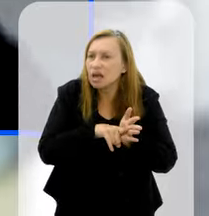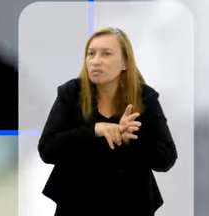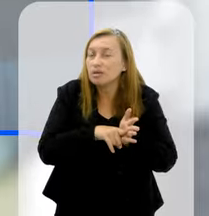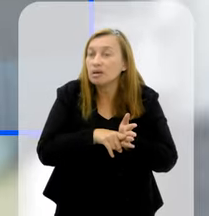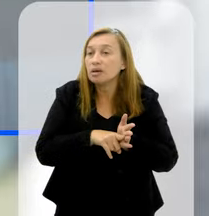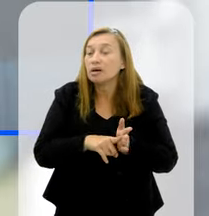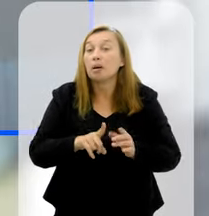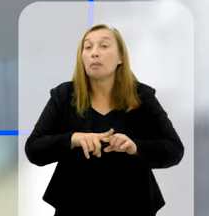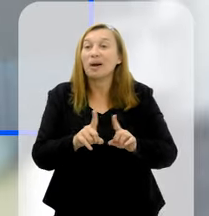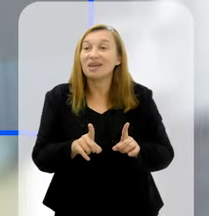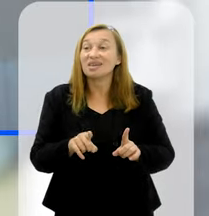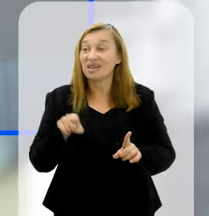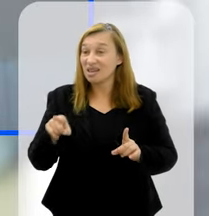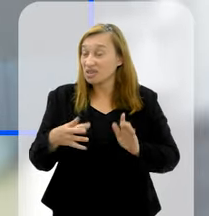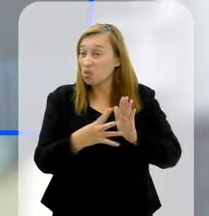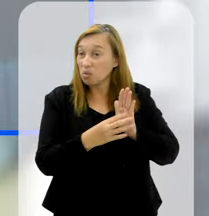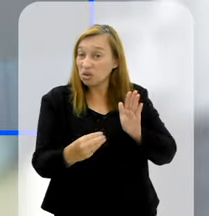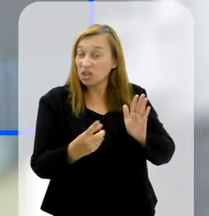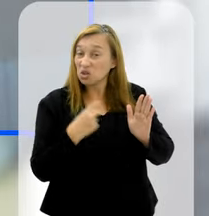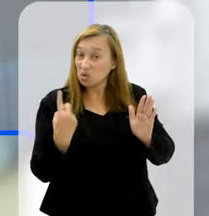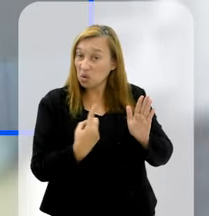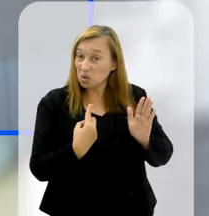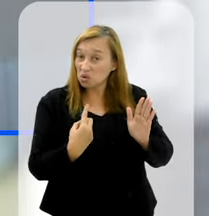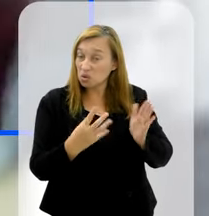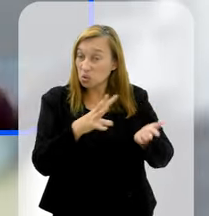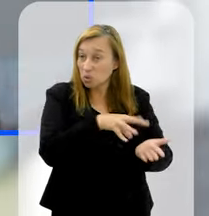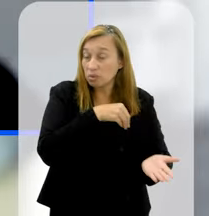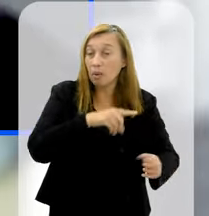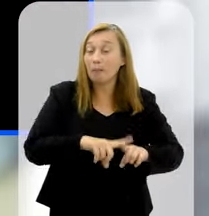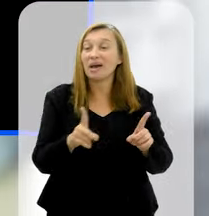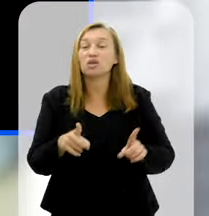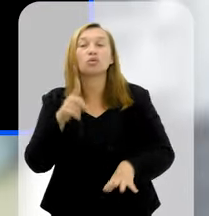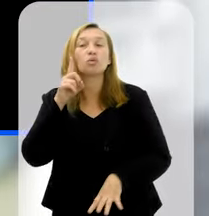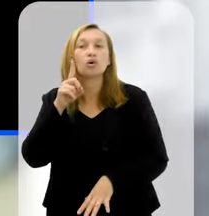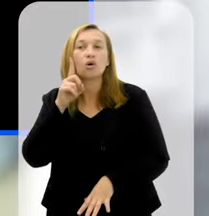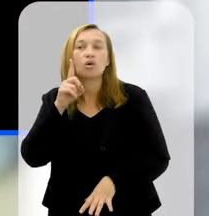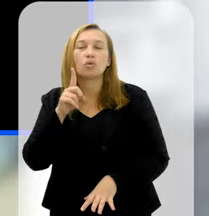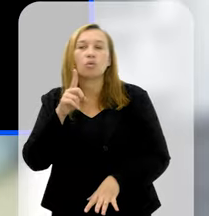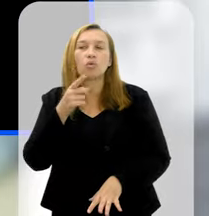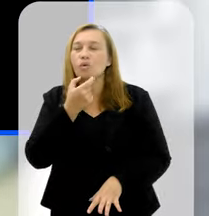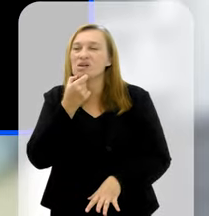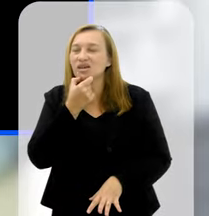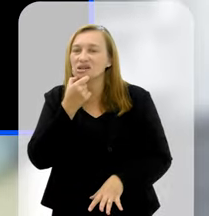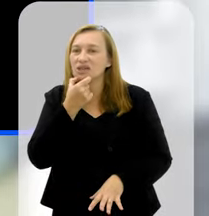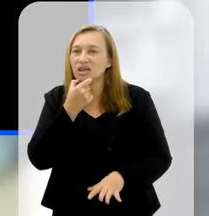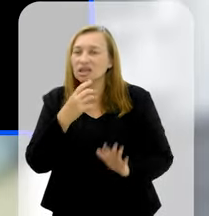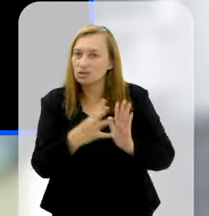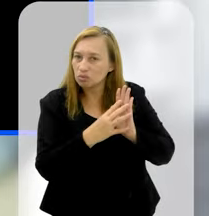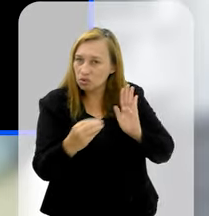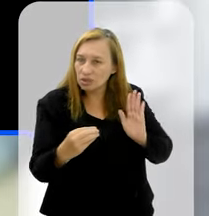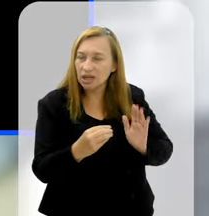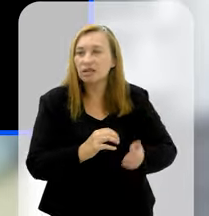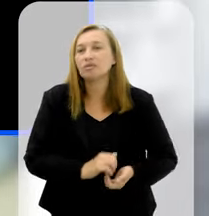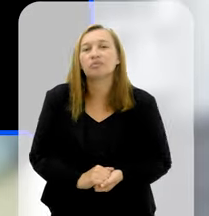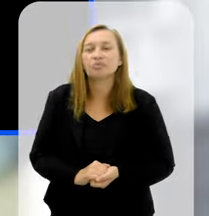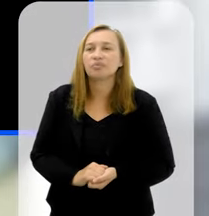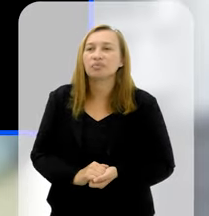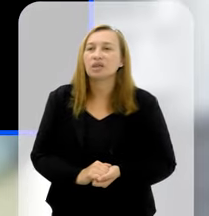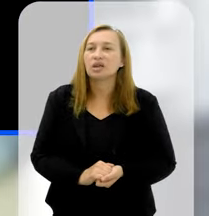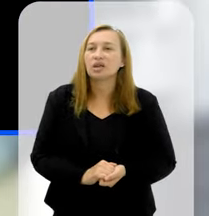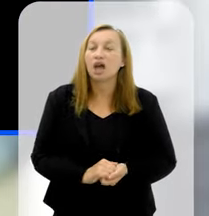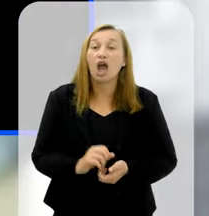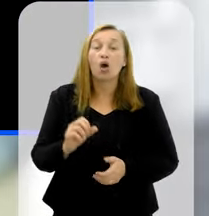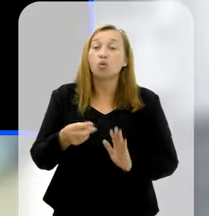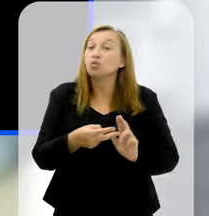complementar, mas esse é o modelo que nós copiamos. Já o modelo inglês, né, do NHS, que é o National Health System, que